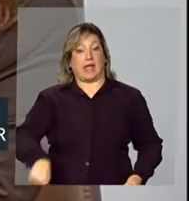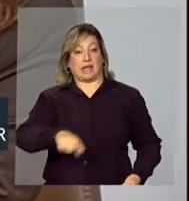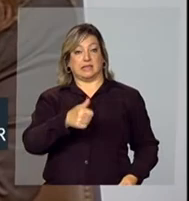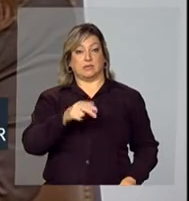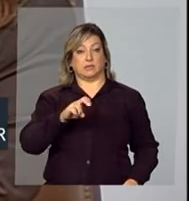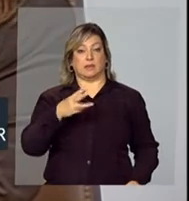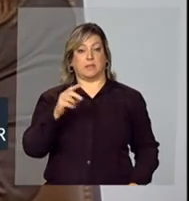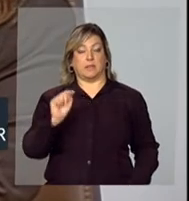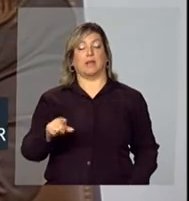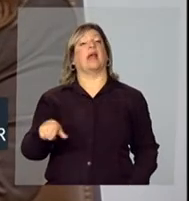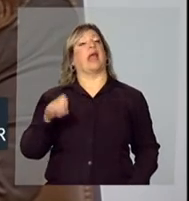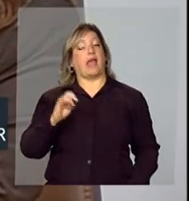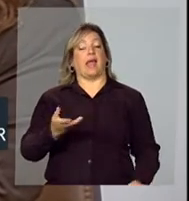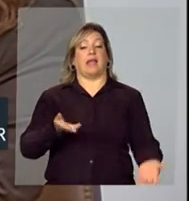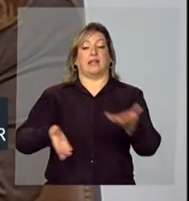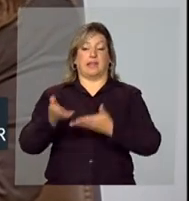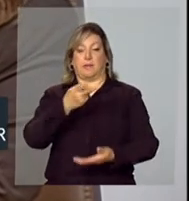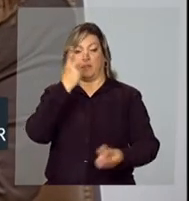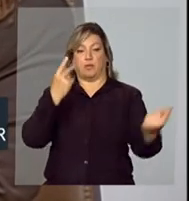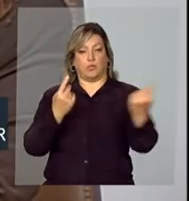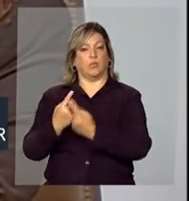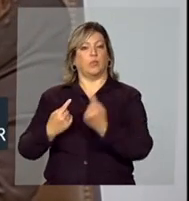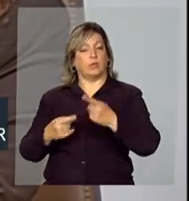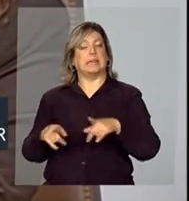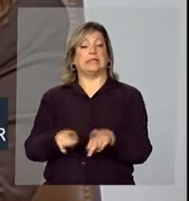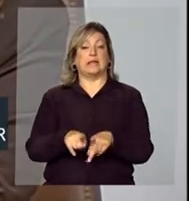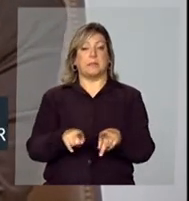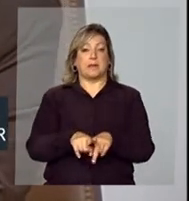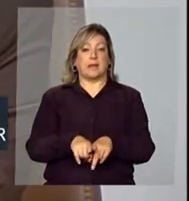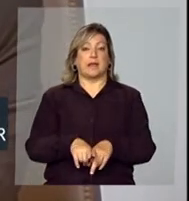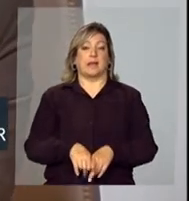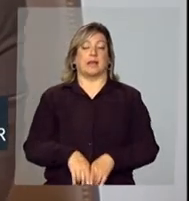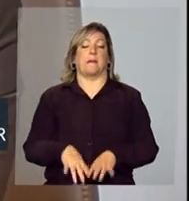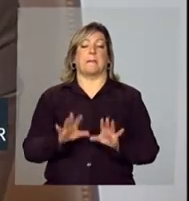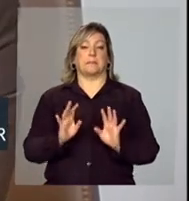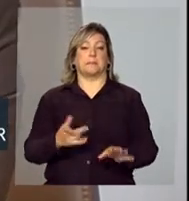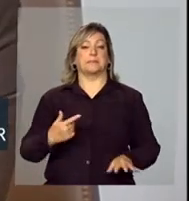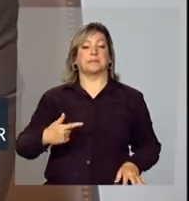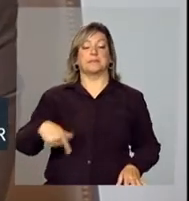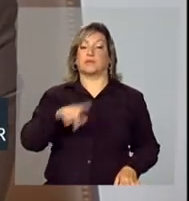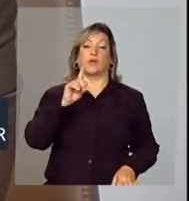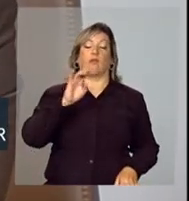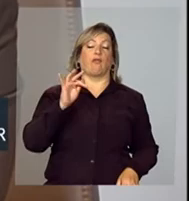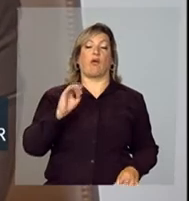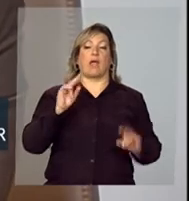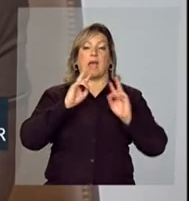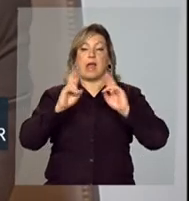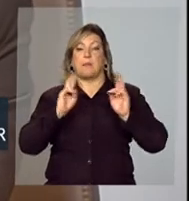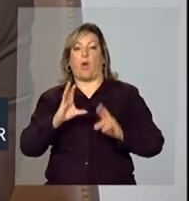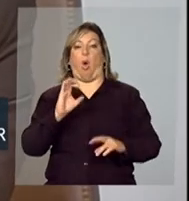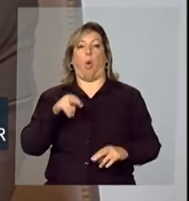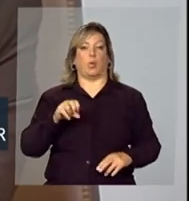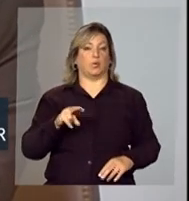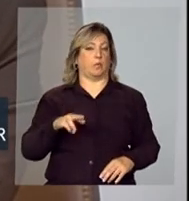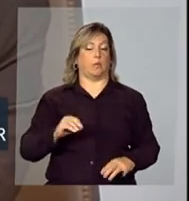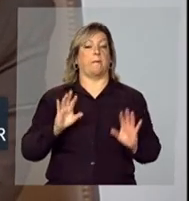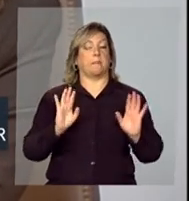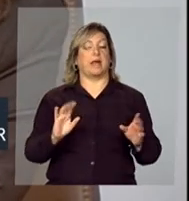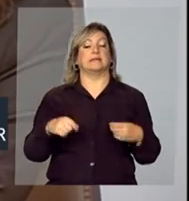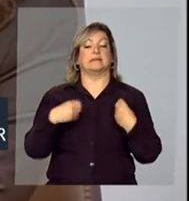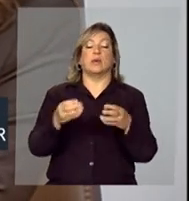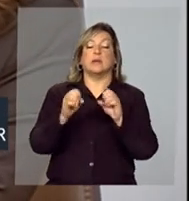muito embora não dessa desse atendimento não saíram uma notificação para uma empresa mas saiu uma